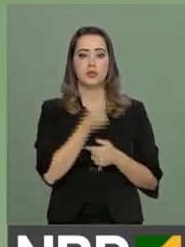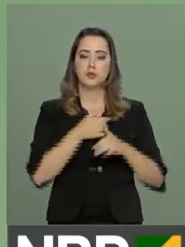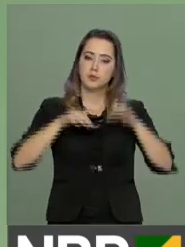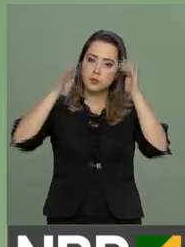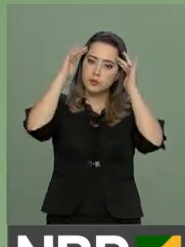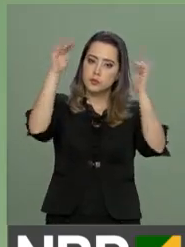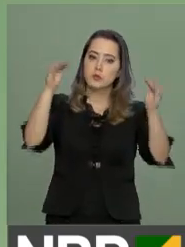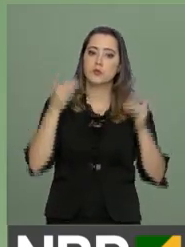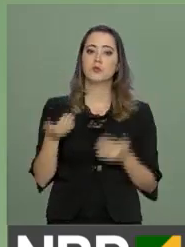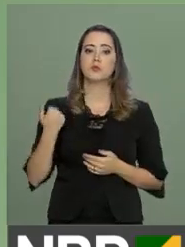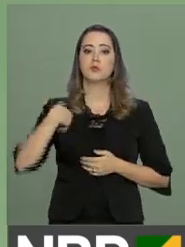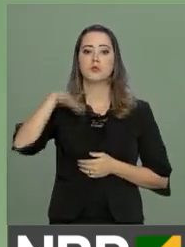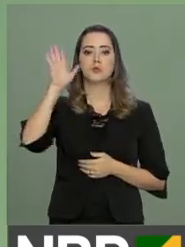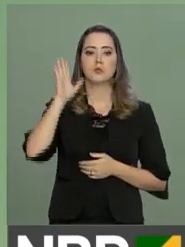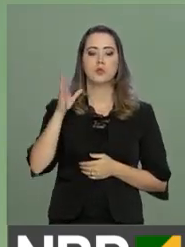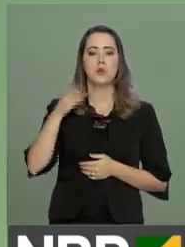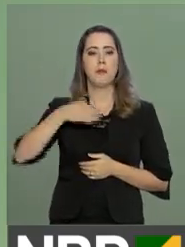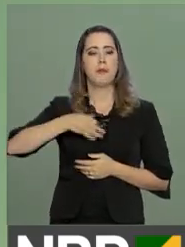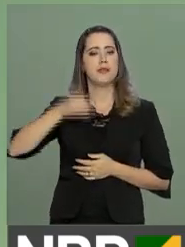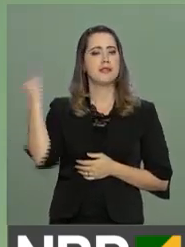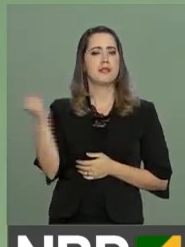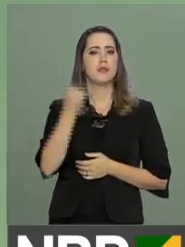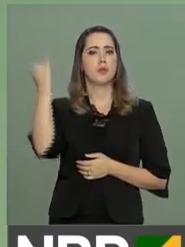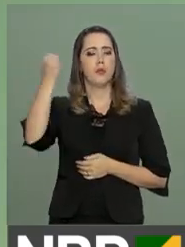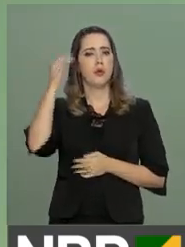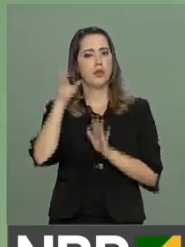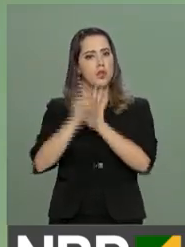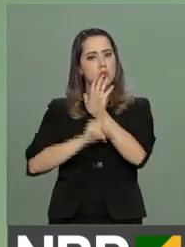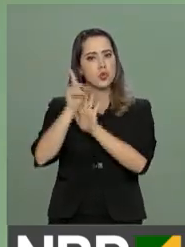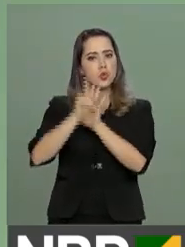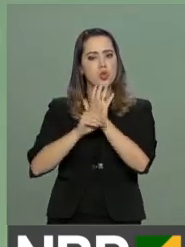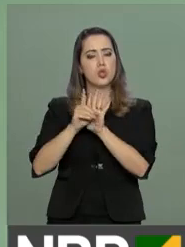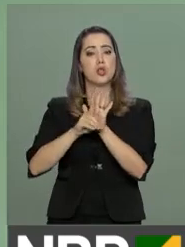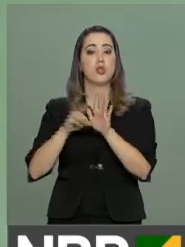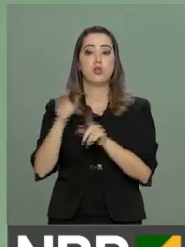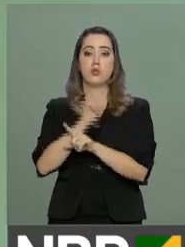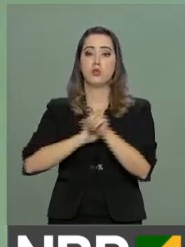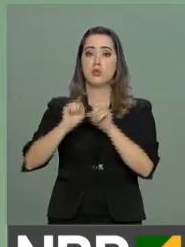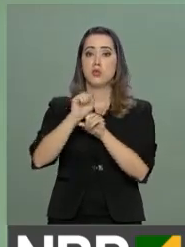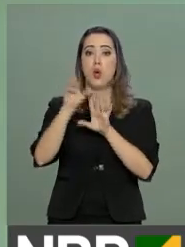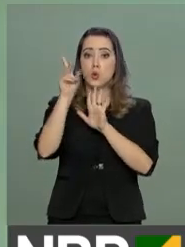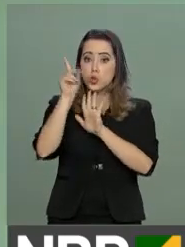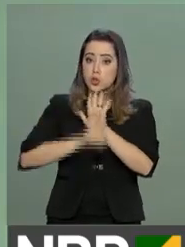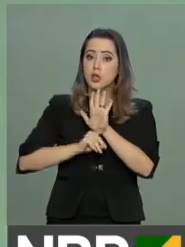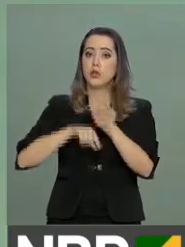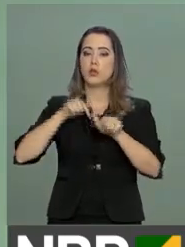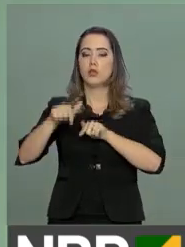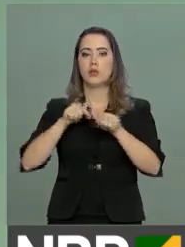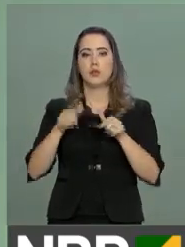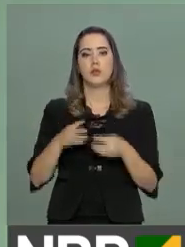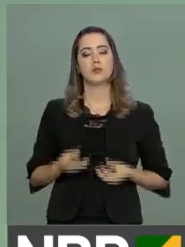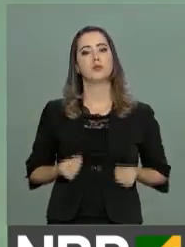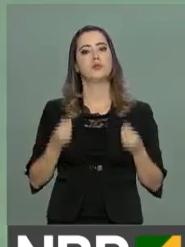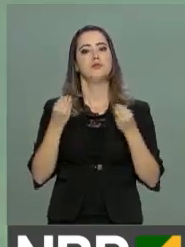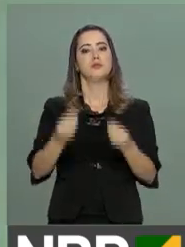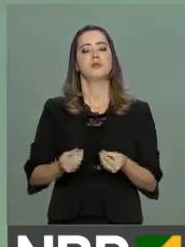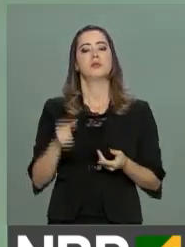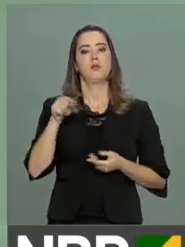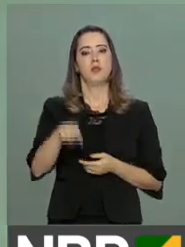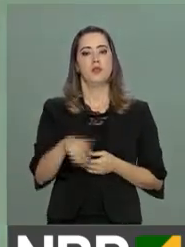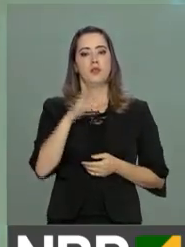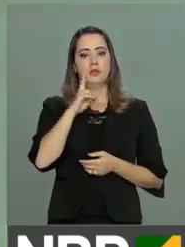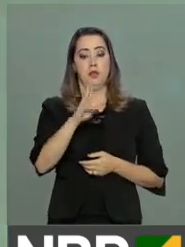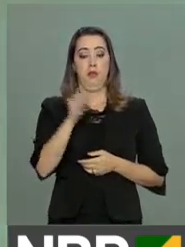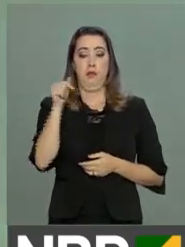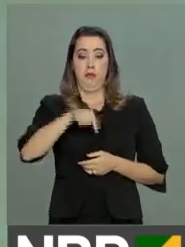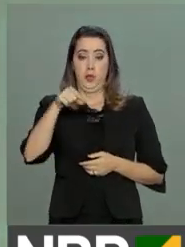um dos mais sagrados direitos sociais, né? O direito ao emprego. E por isso, quando eu venho aqui, e venho, olha,